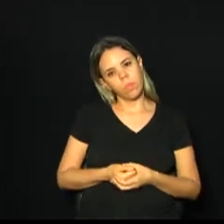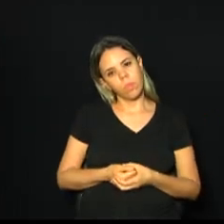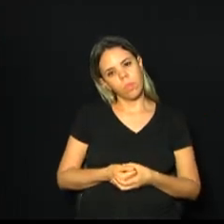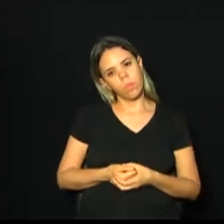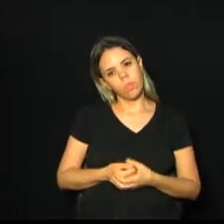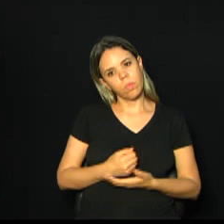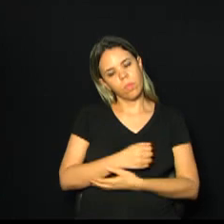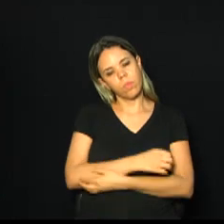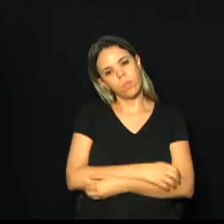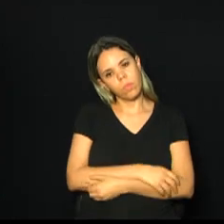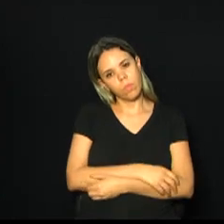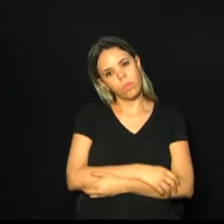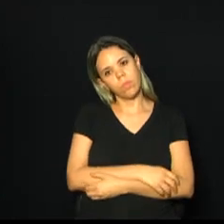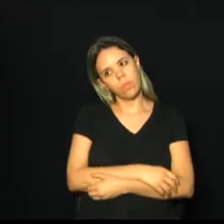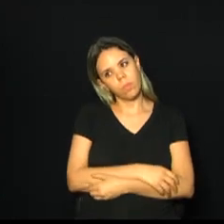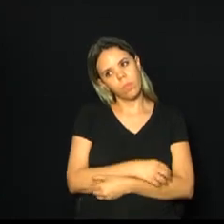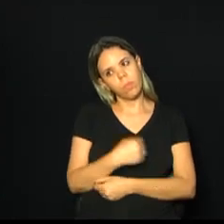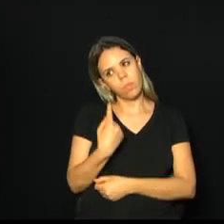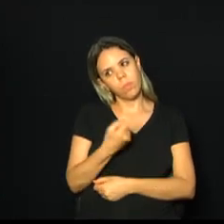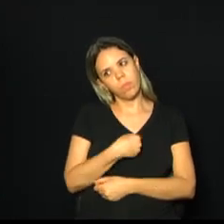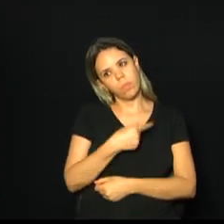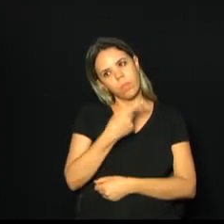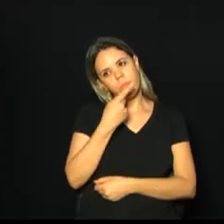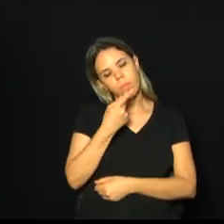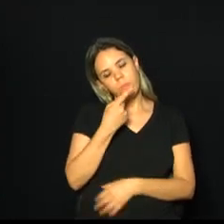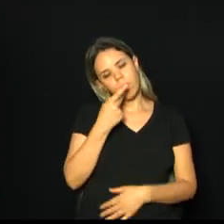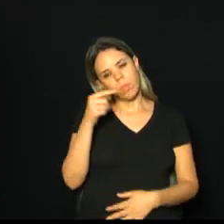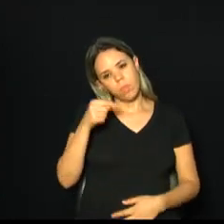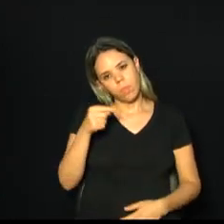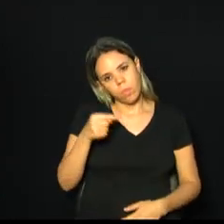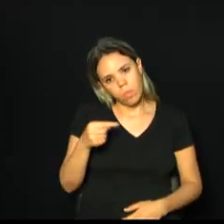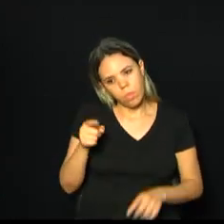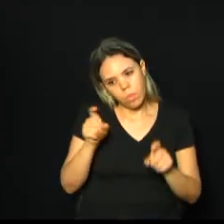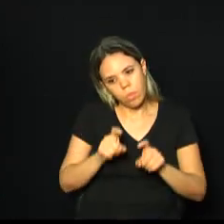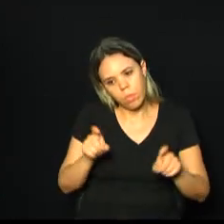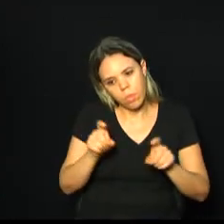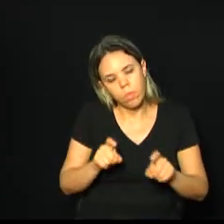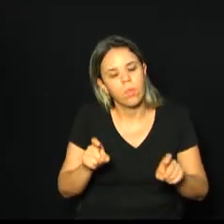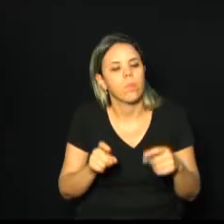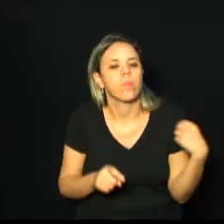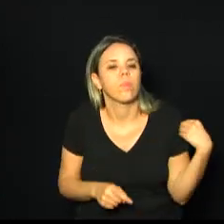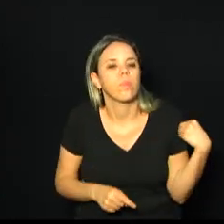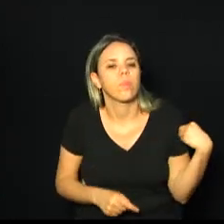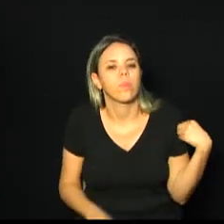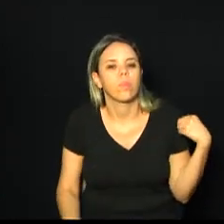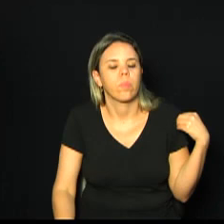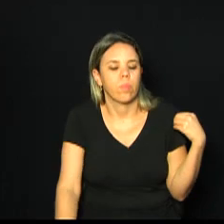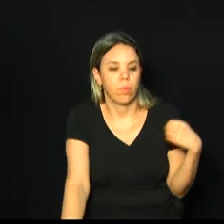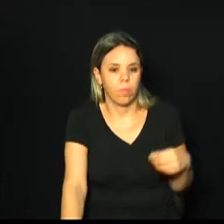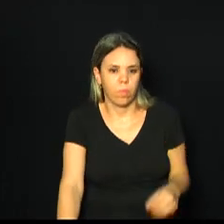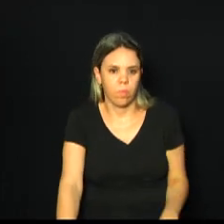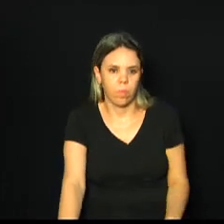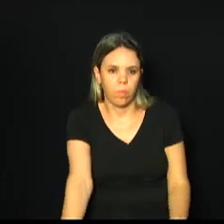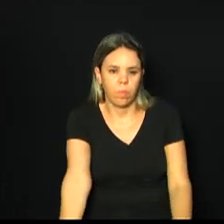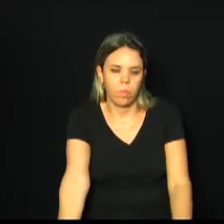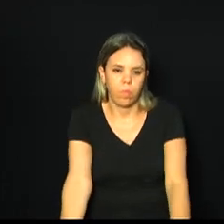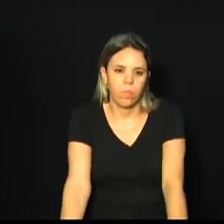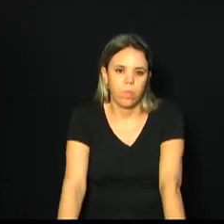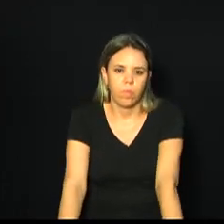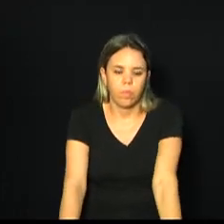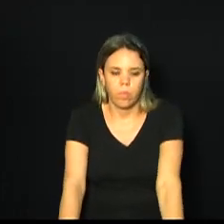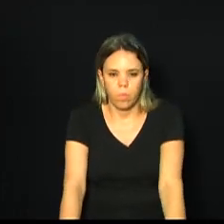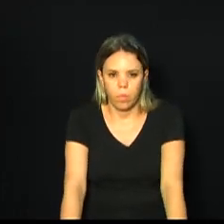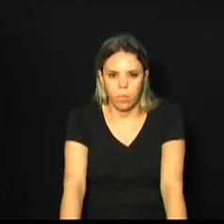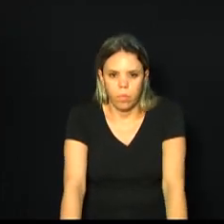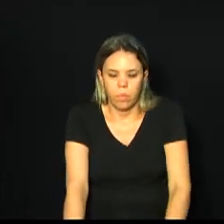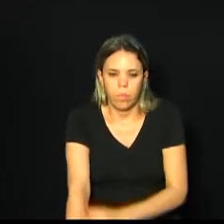né, a gente, como eu falei, está na era da informação e, sobretudo,